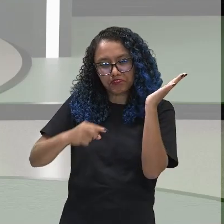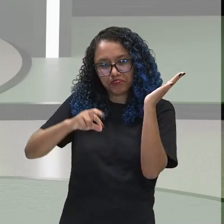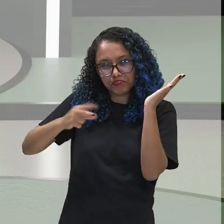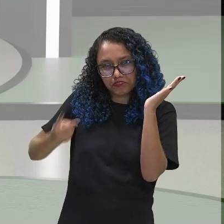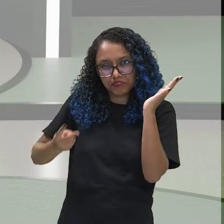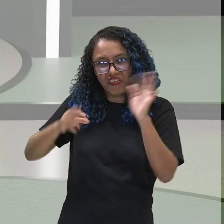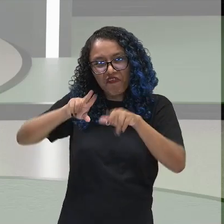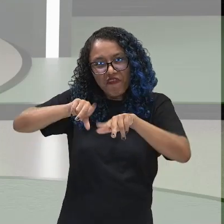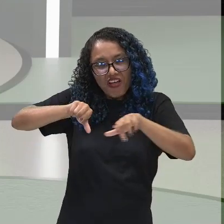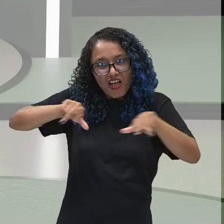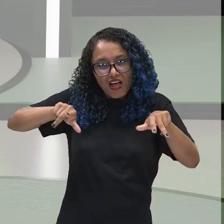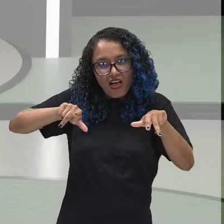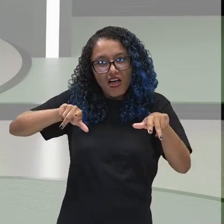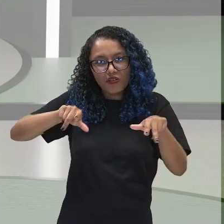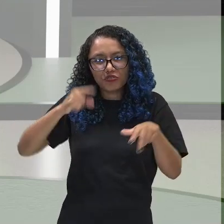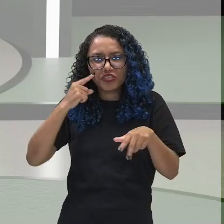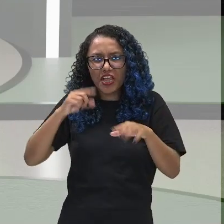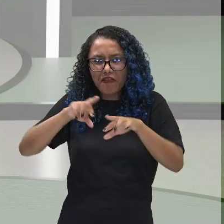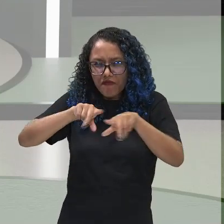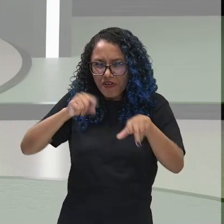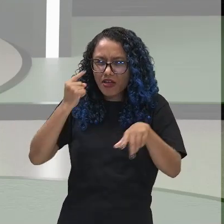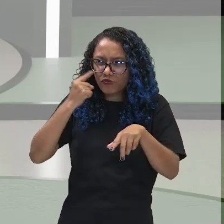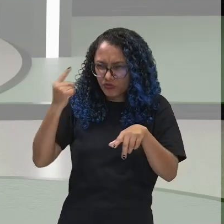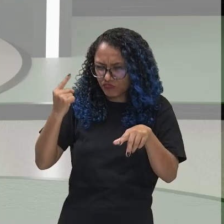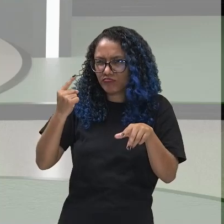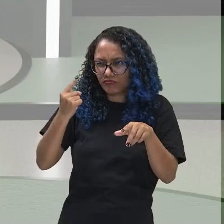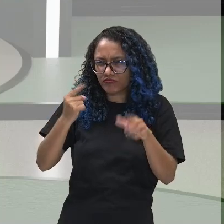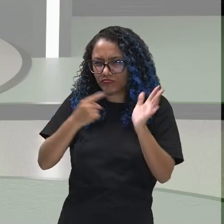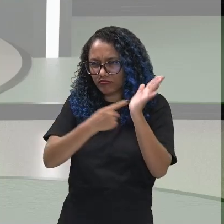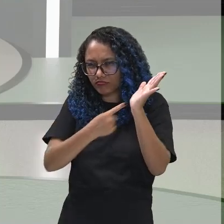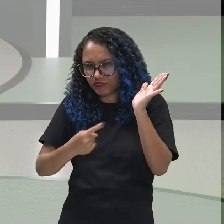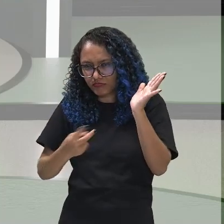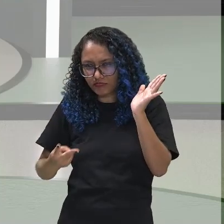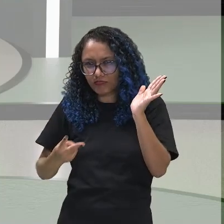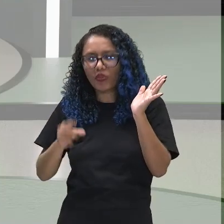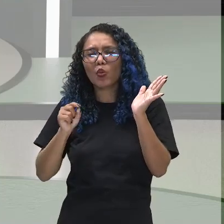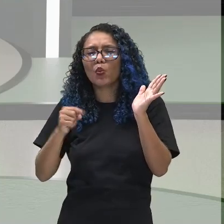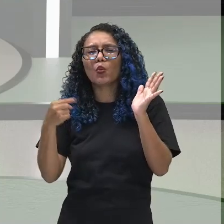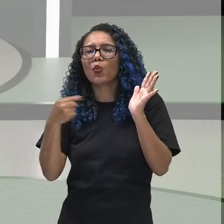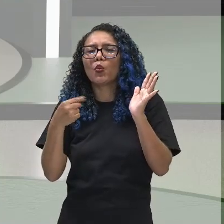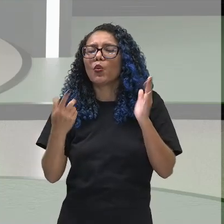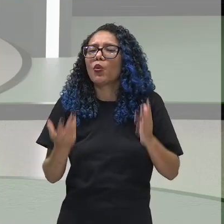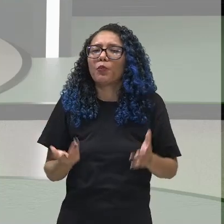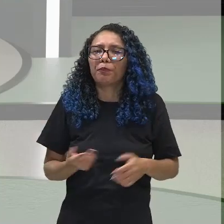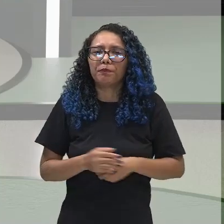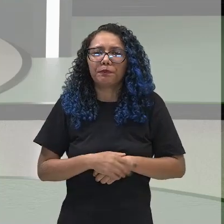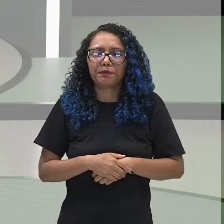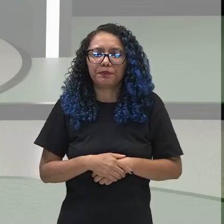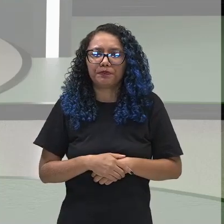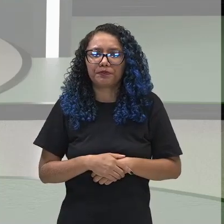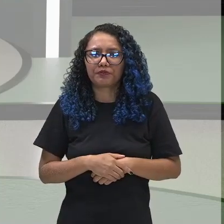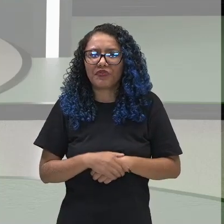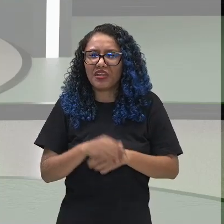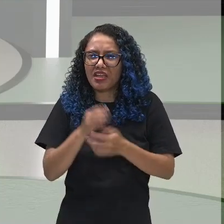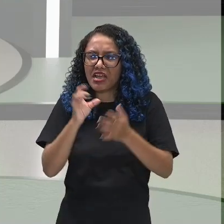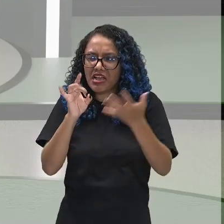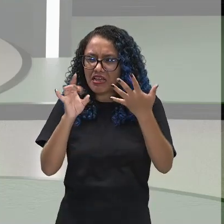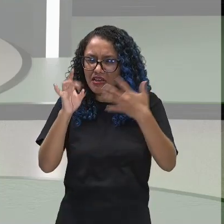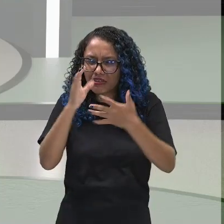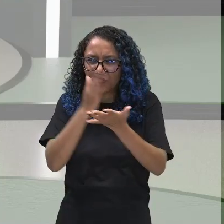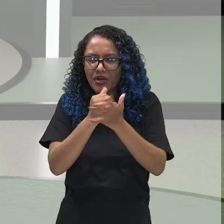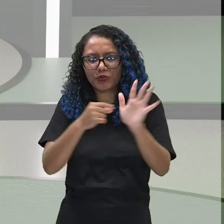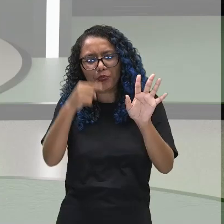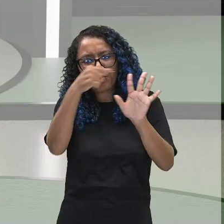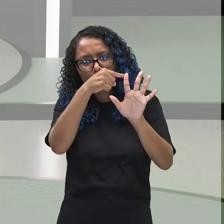estamos vendo aí um conjunto de neurônios e que estes neurônios, com suas partes, né, dendritos,